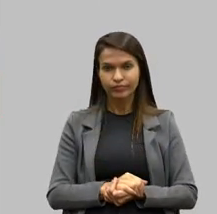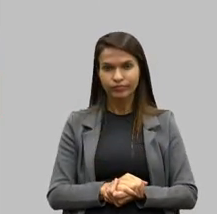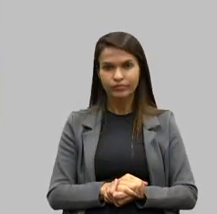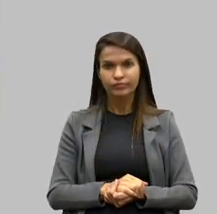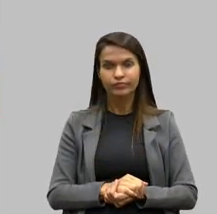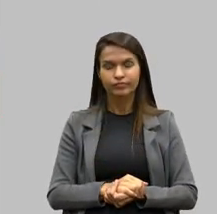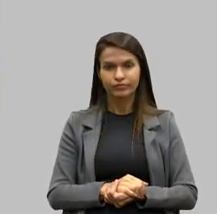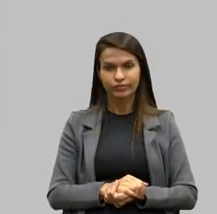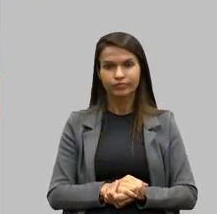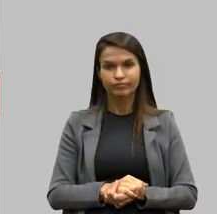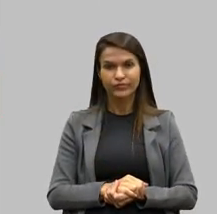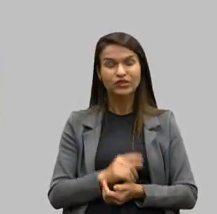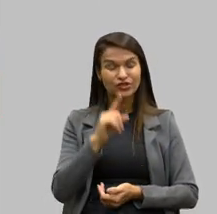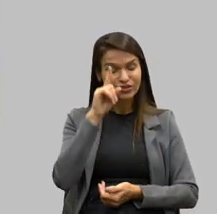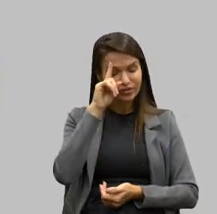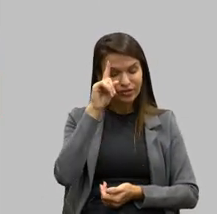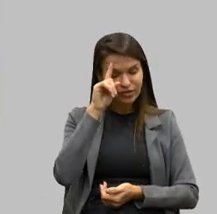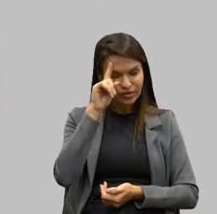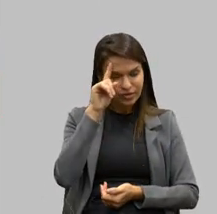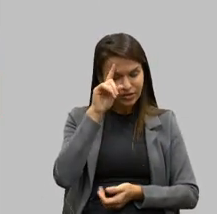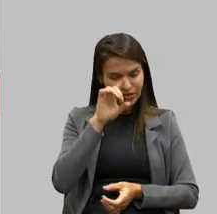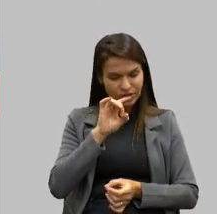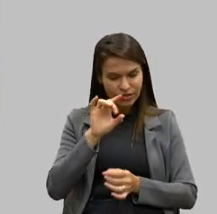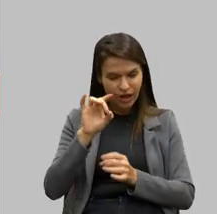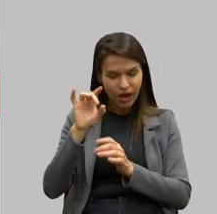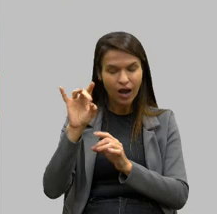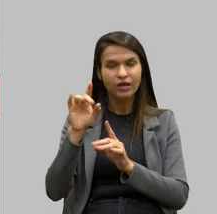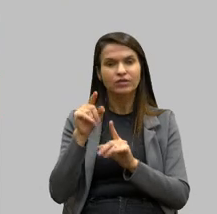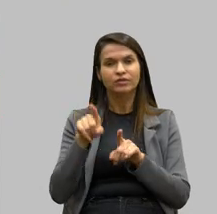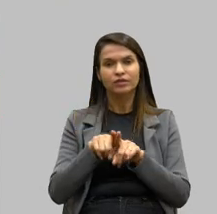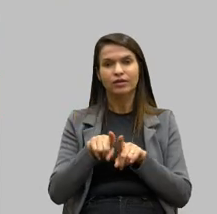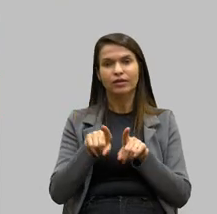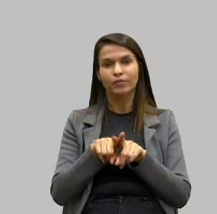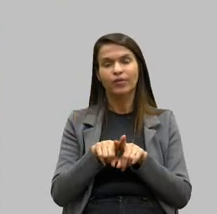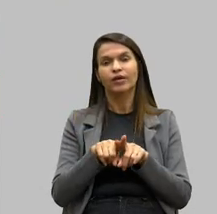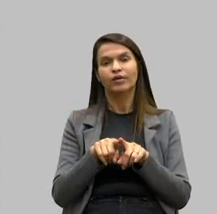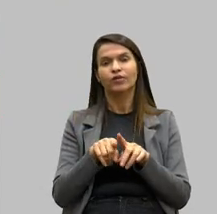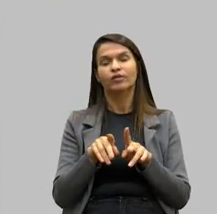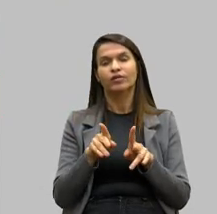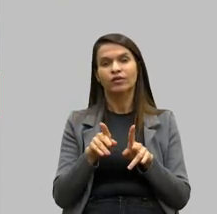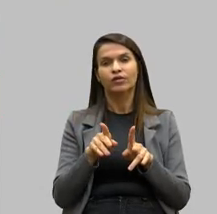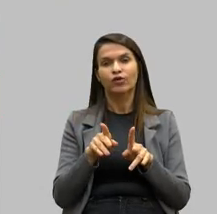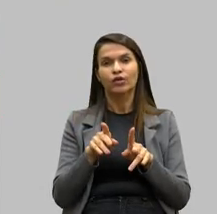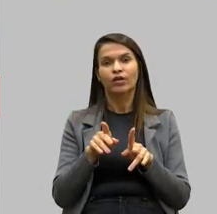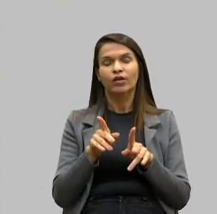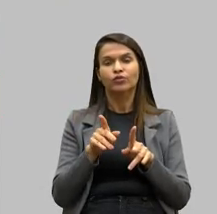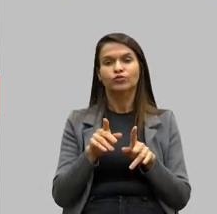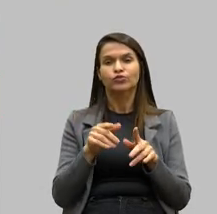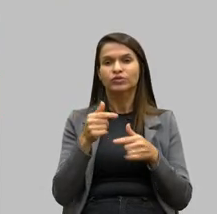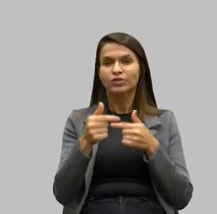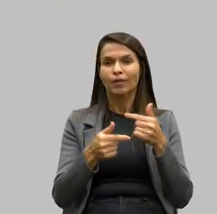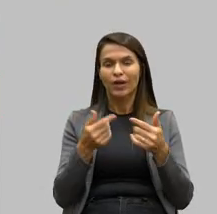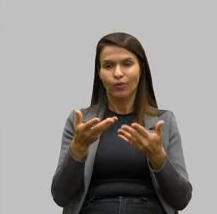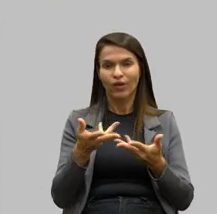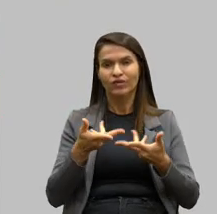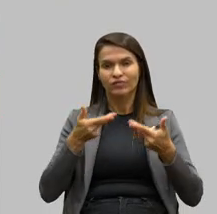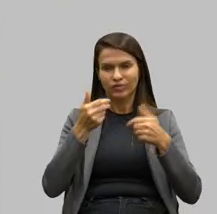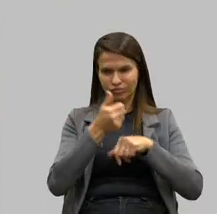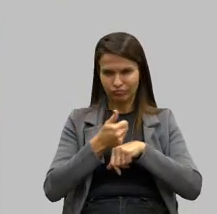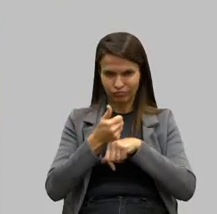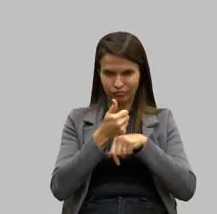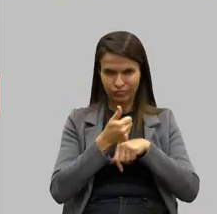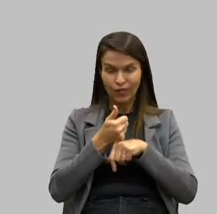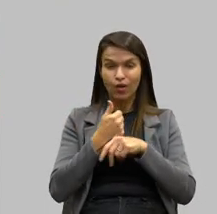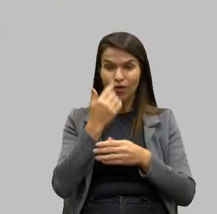Isso diariamente. E esbarrando sempre na questão da mão de obra qualificada. Então, acredito